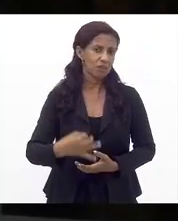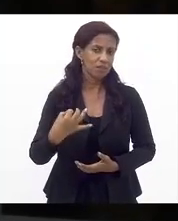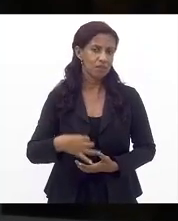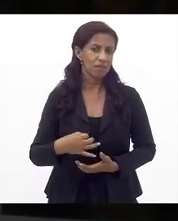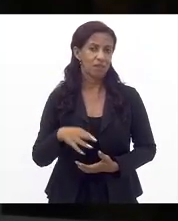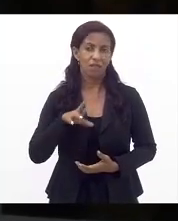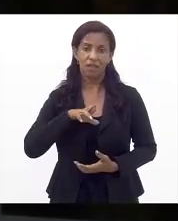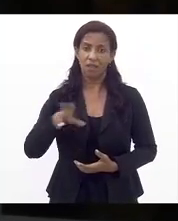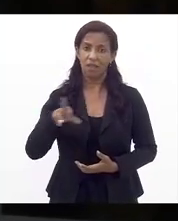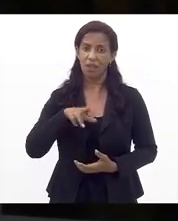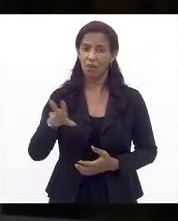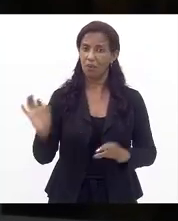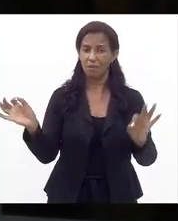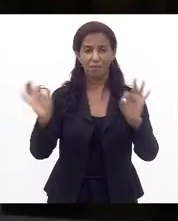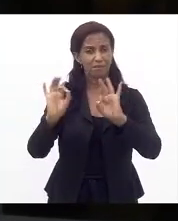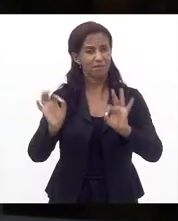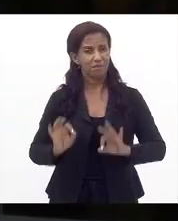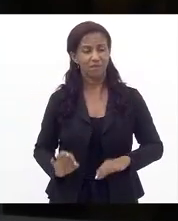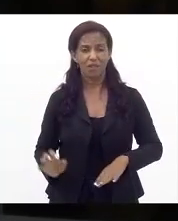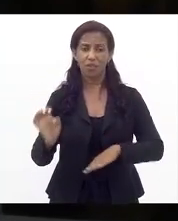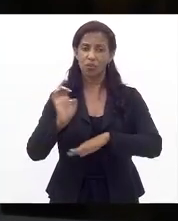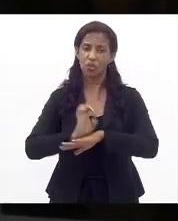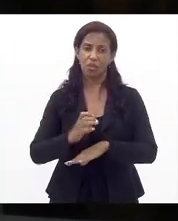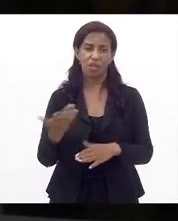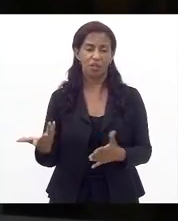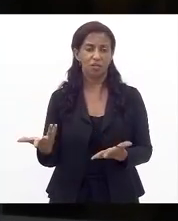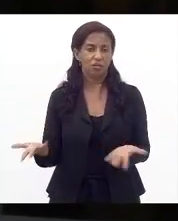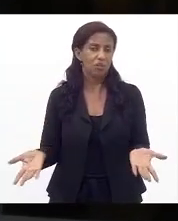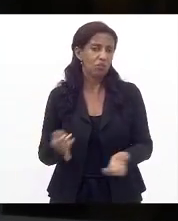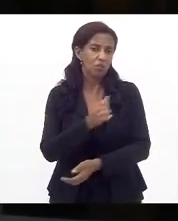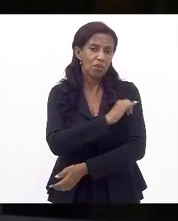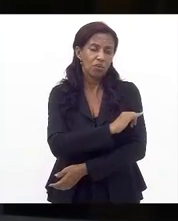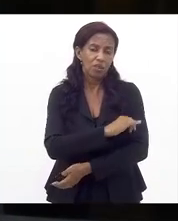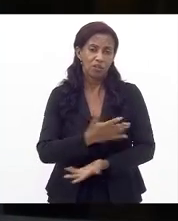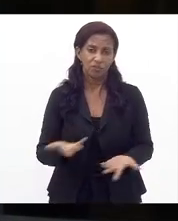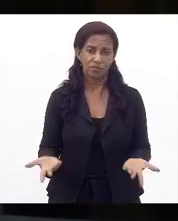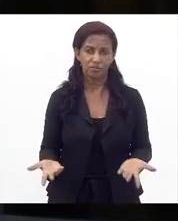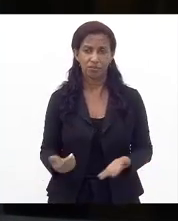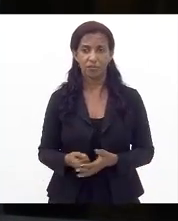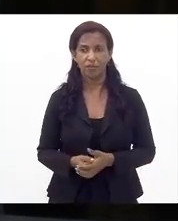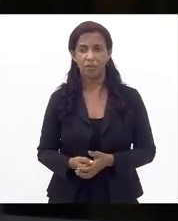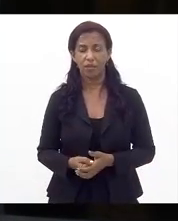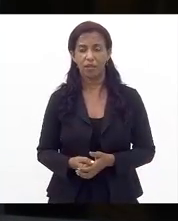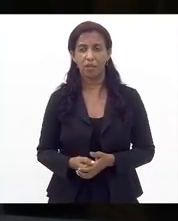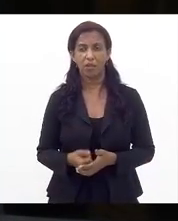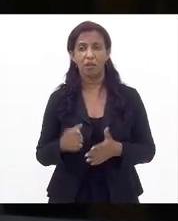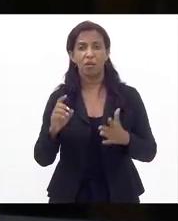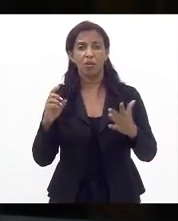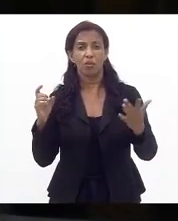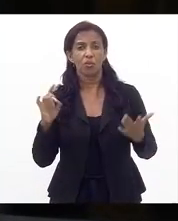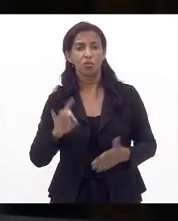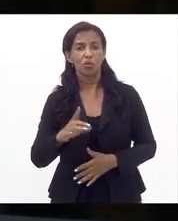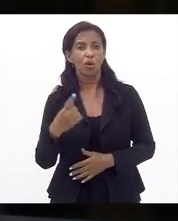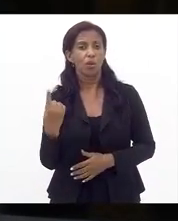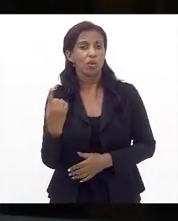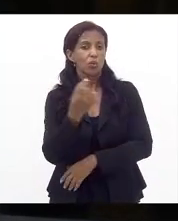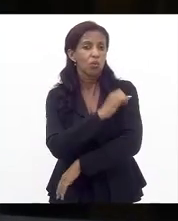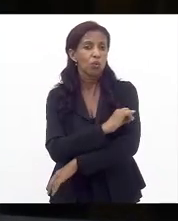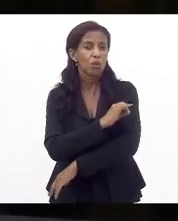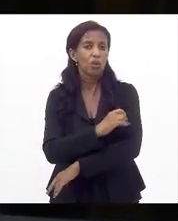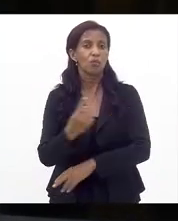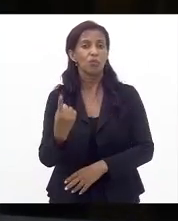que não é para nenhum estado e não é um Rio de Janeiro por acaso o Rio de Janeiro foi o